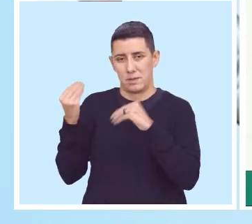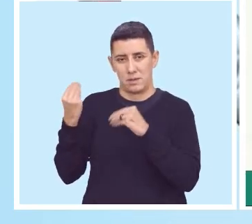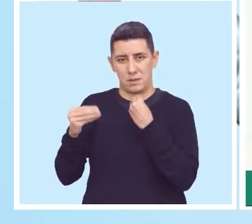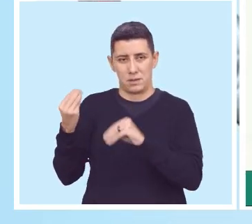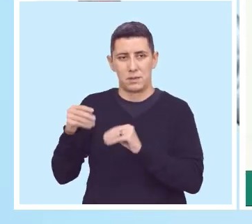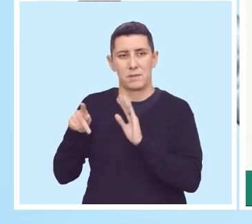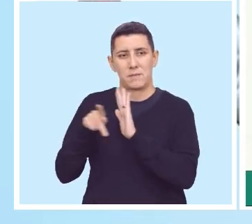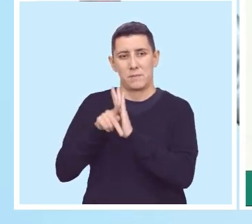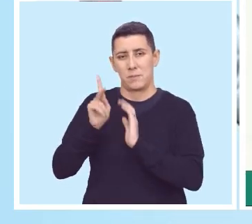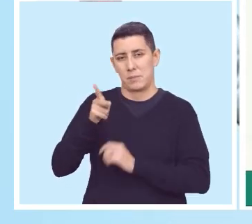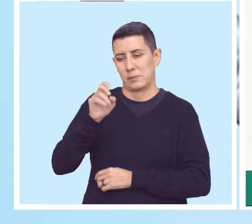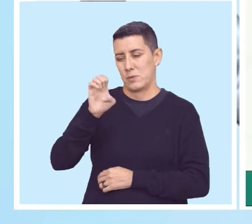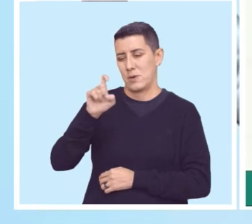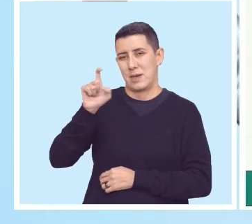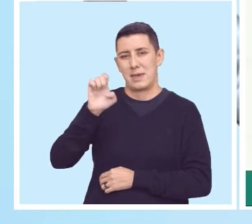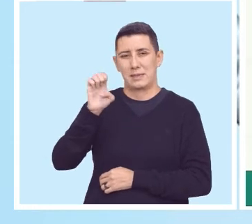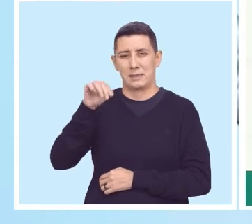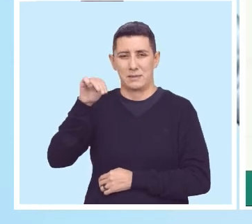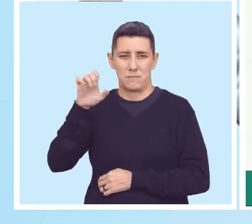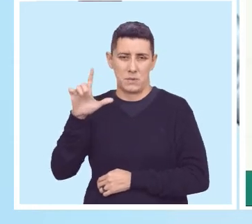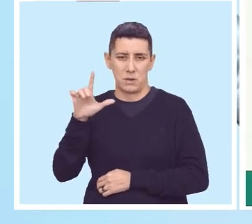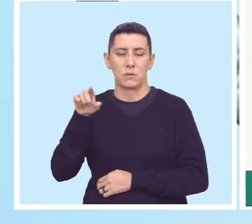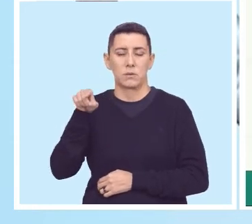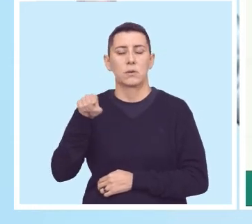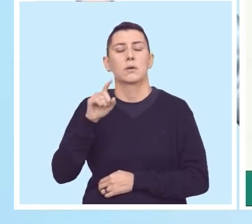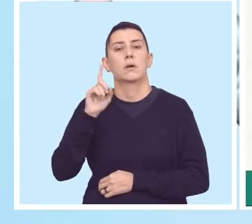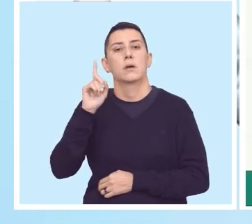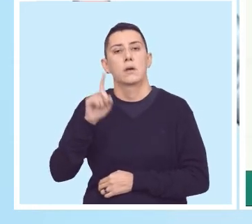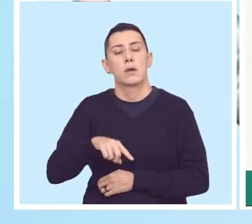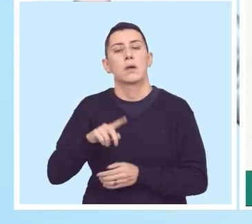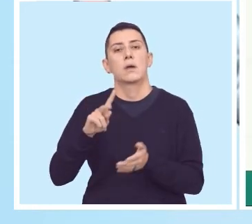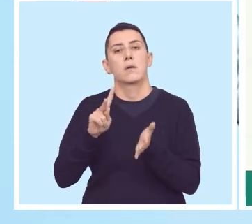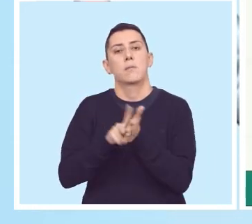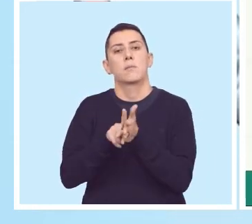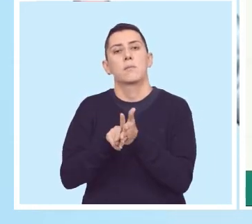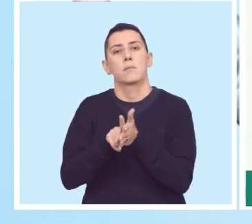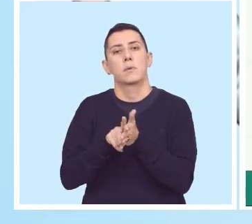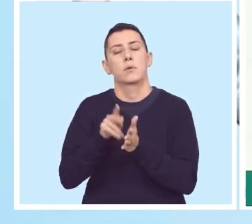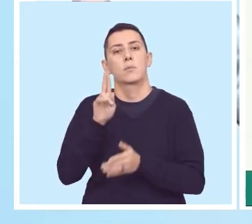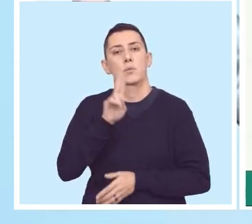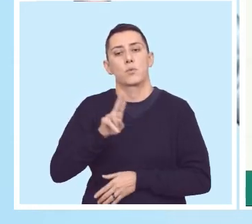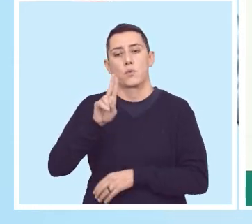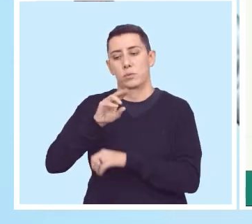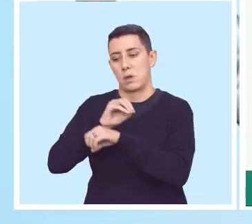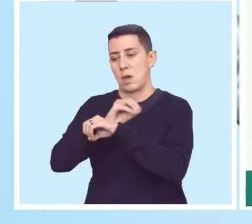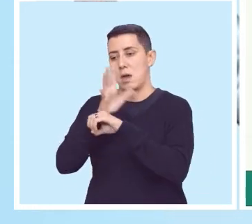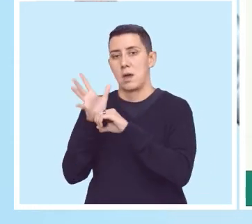XML, que é um serviço disponibilizado pela plataforma Huawei Cloud,